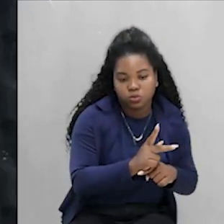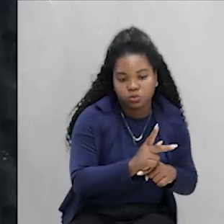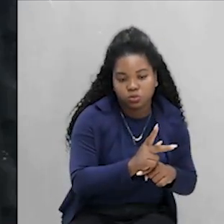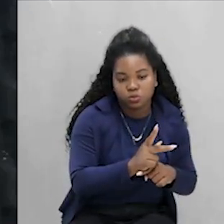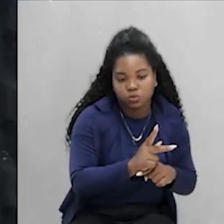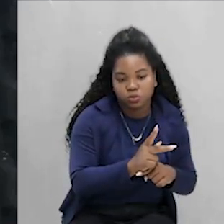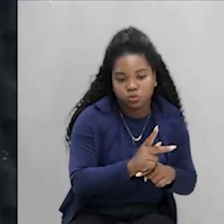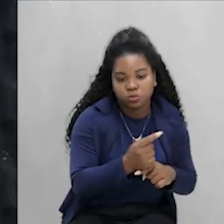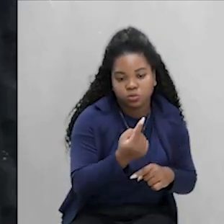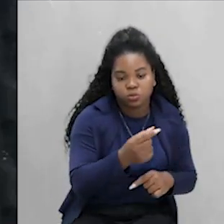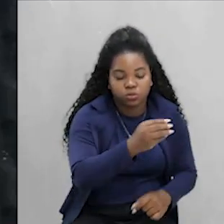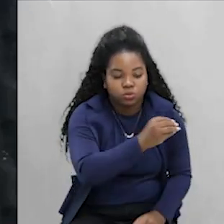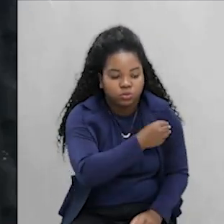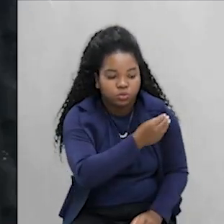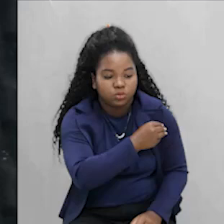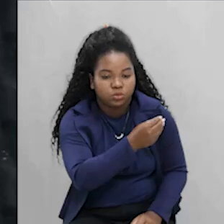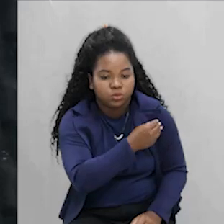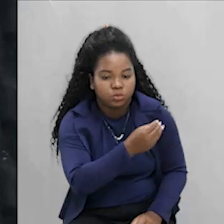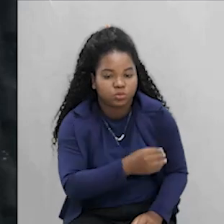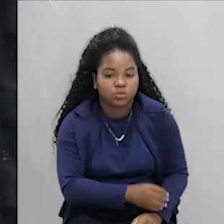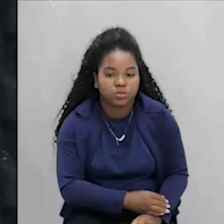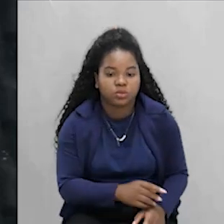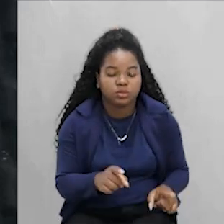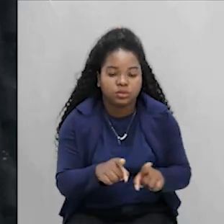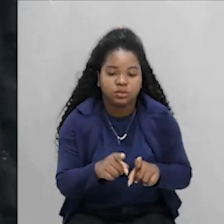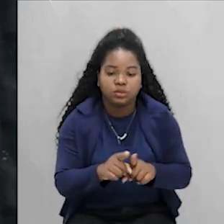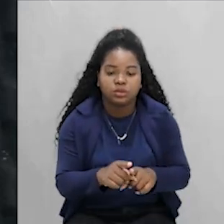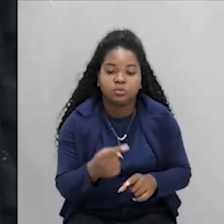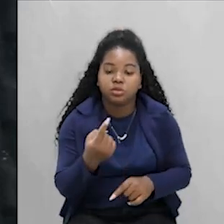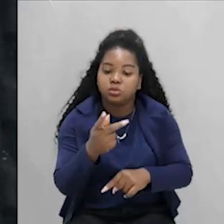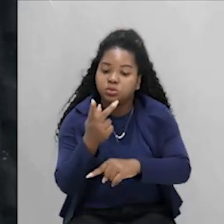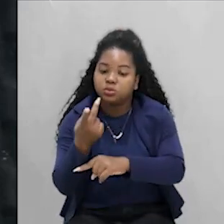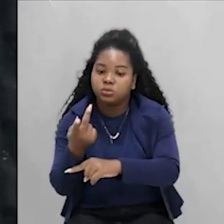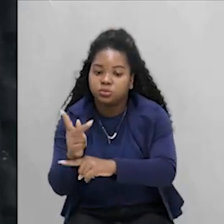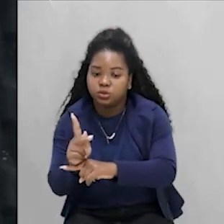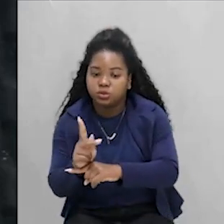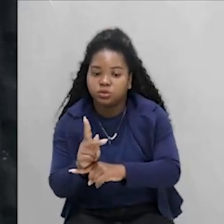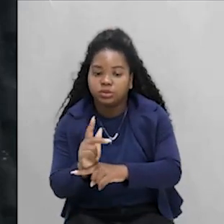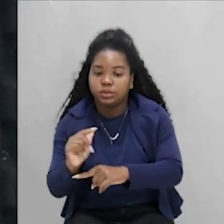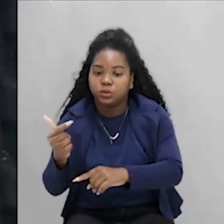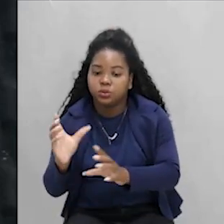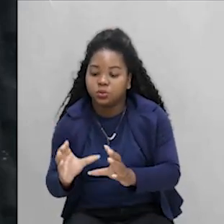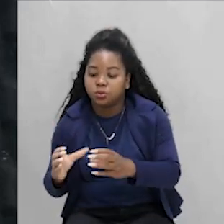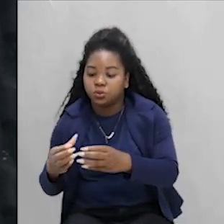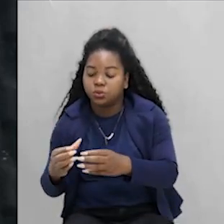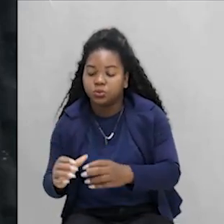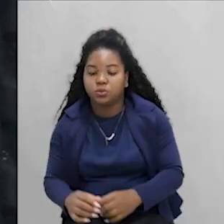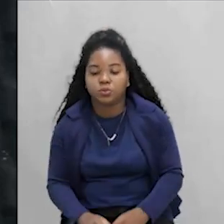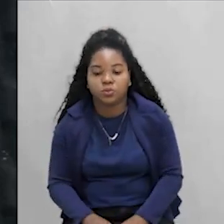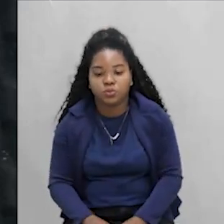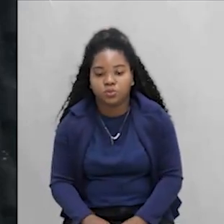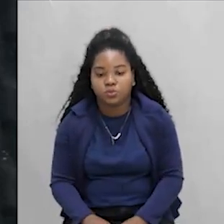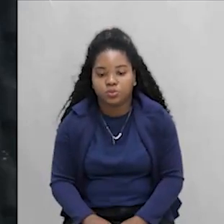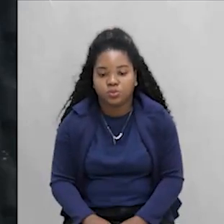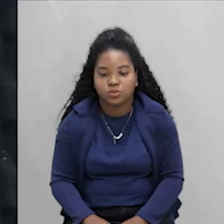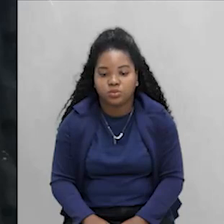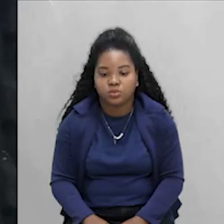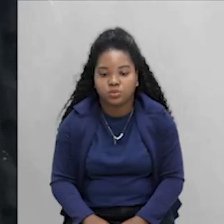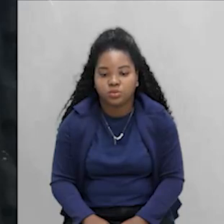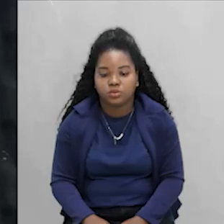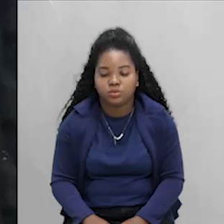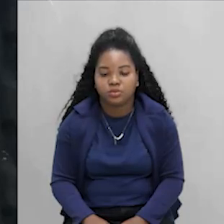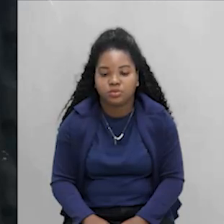álcools certo e alienação de um hidrogênio do outro grupo hidroxila do outro